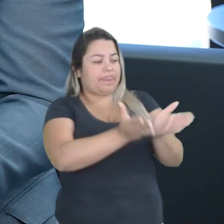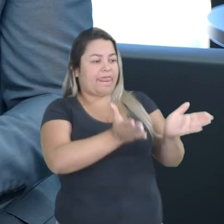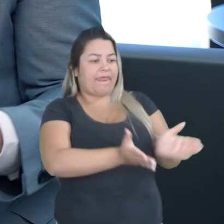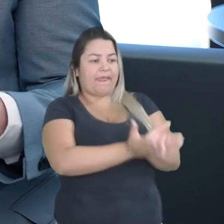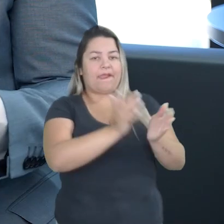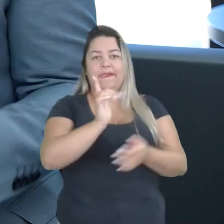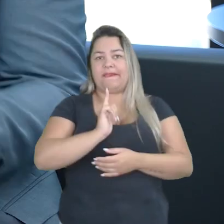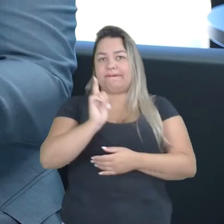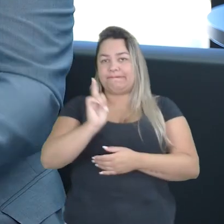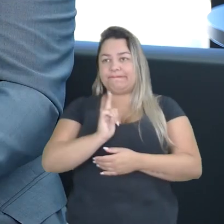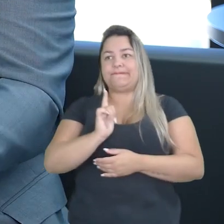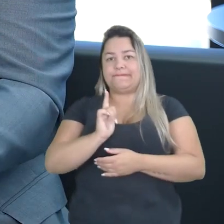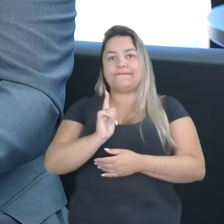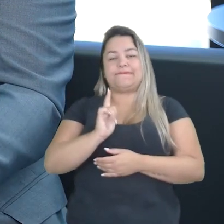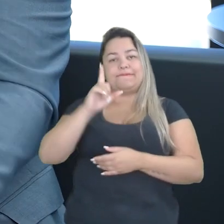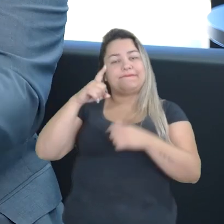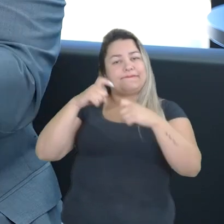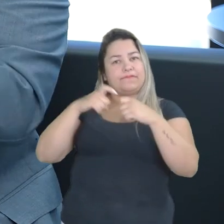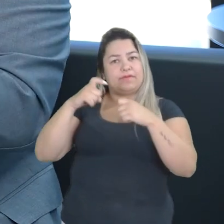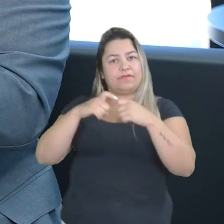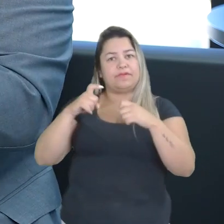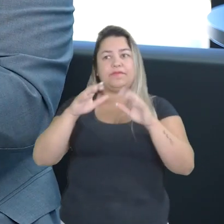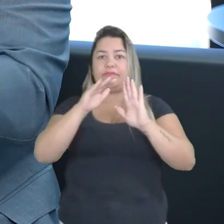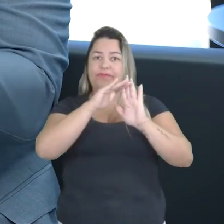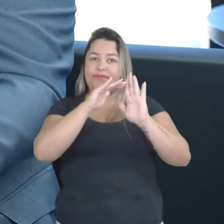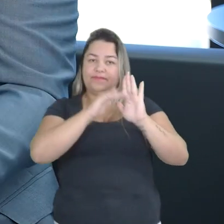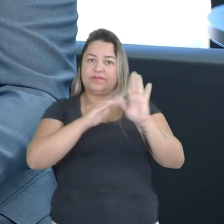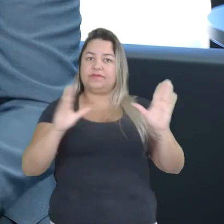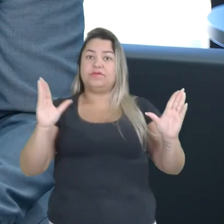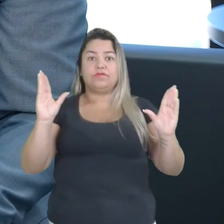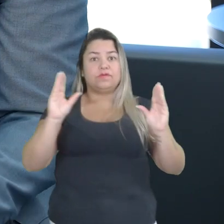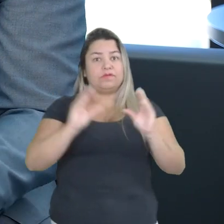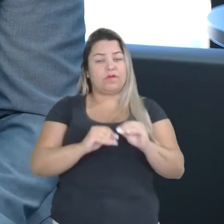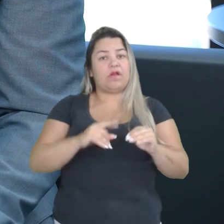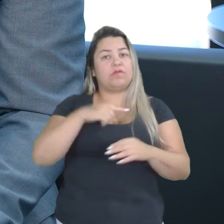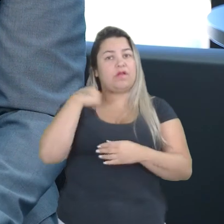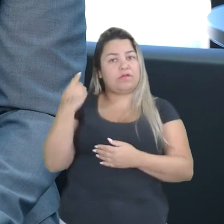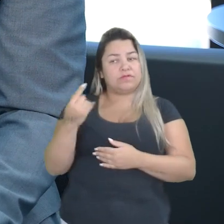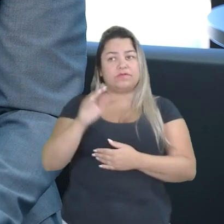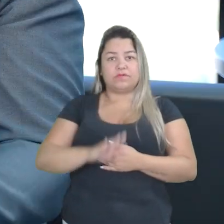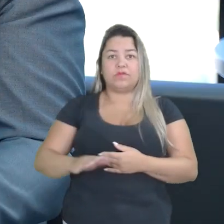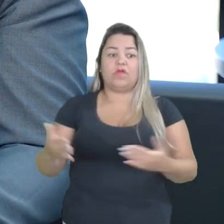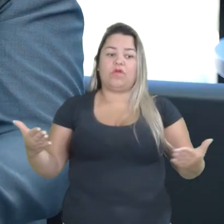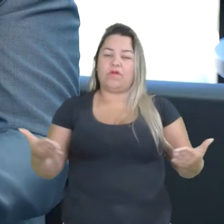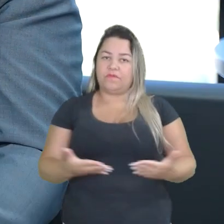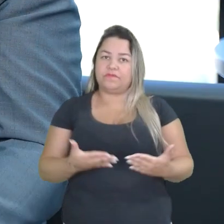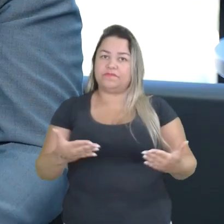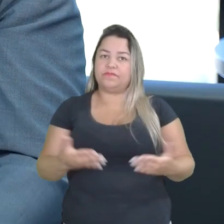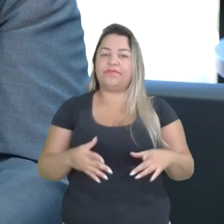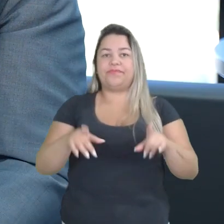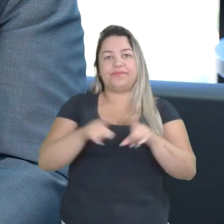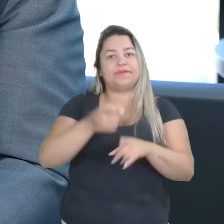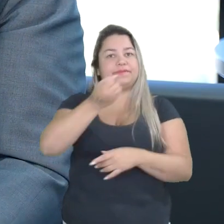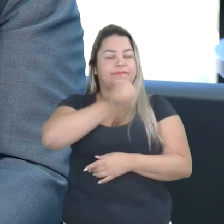pobres que tinham a maior escassez de médicos. O efeito do programa em diminuir a mortalidade infantil é maior. Hoje também é